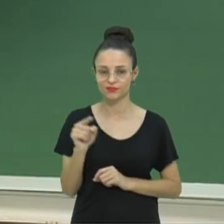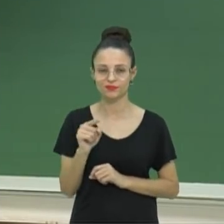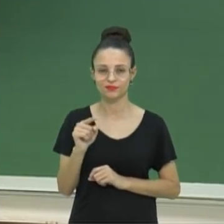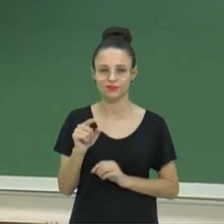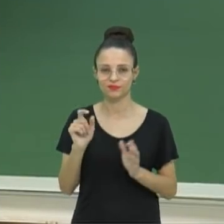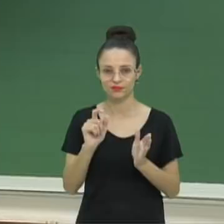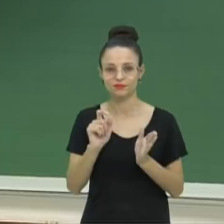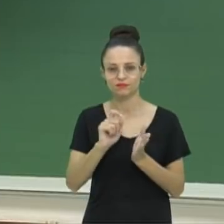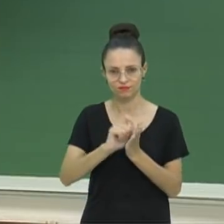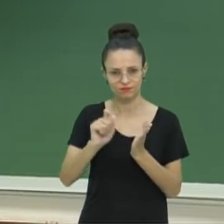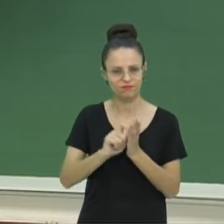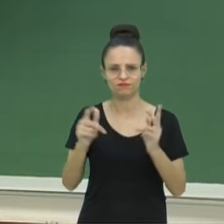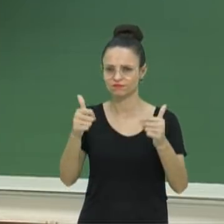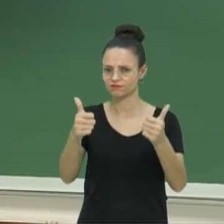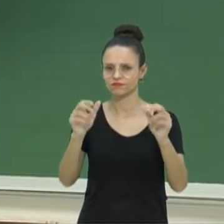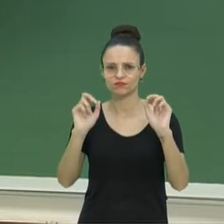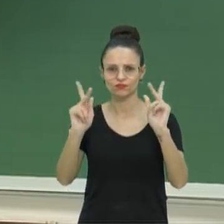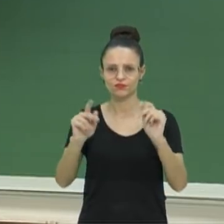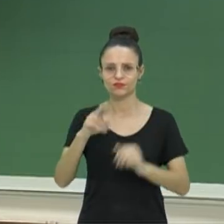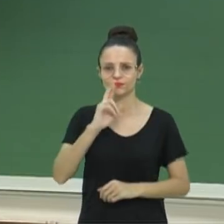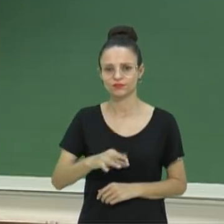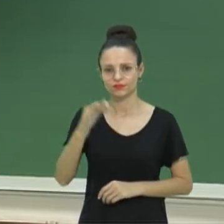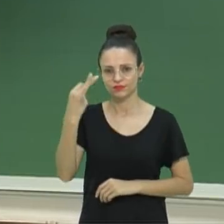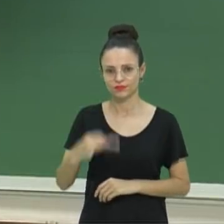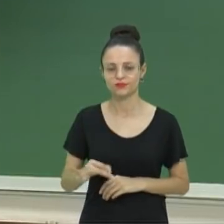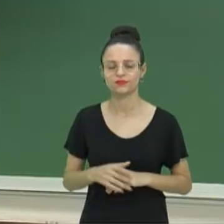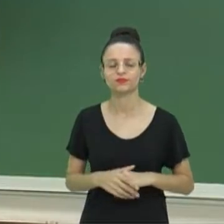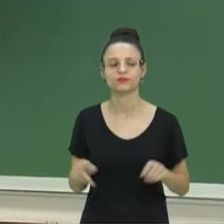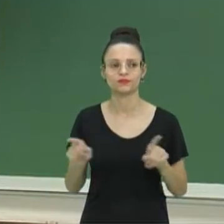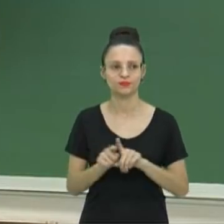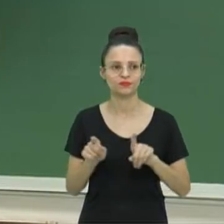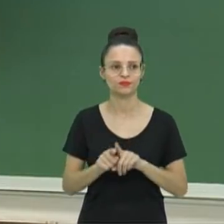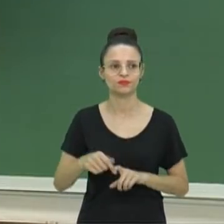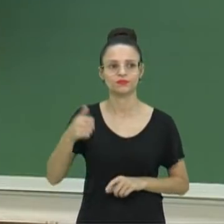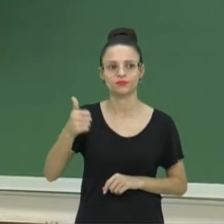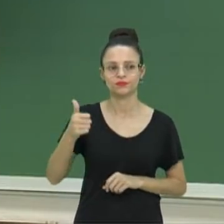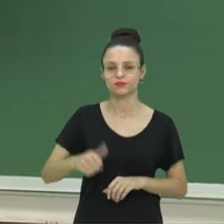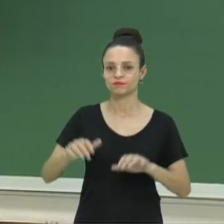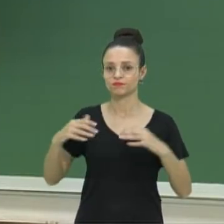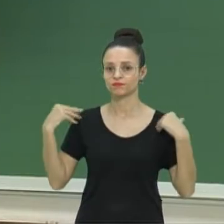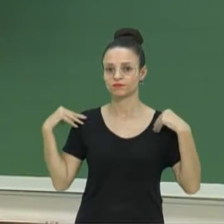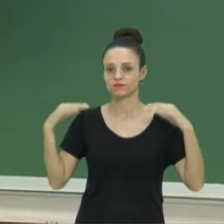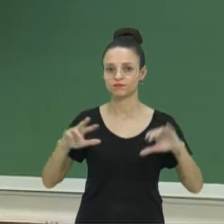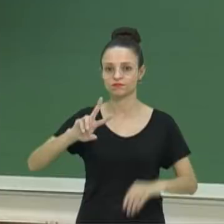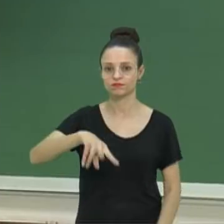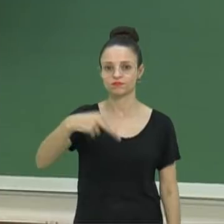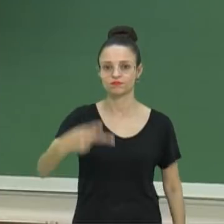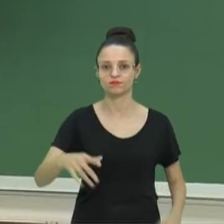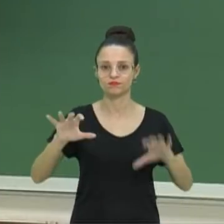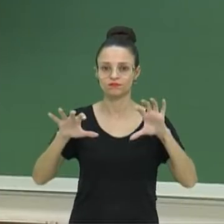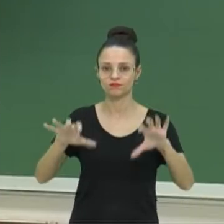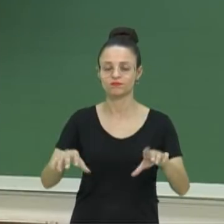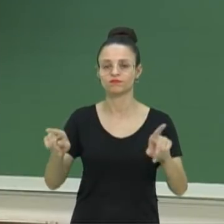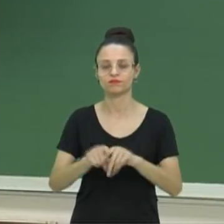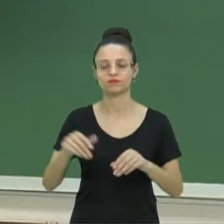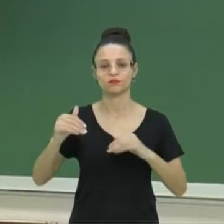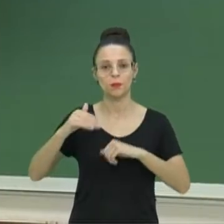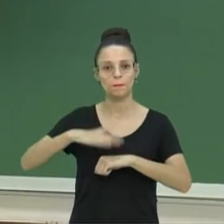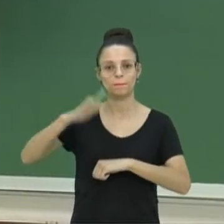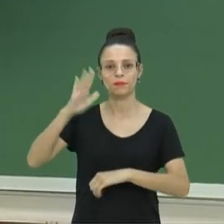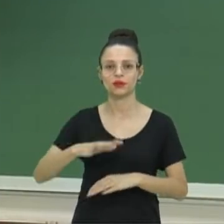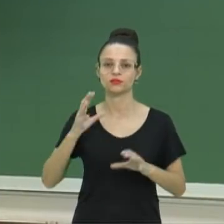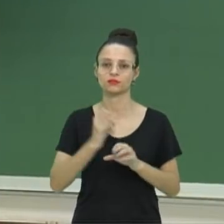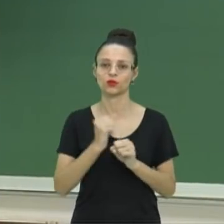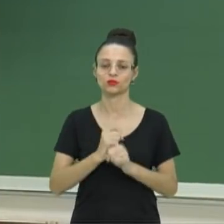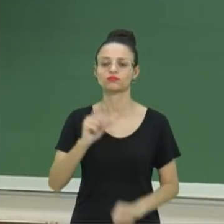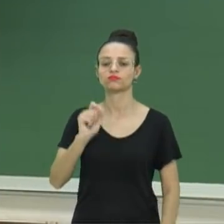as suas anotações foi a mesma, né, então essa resposta está correta também, né? Então primeiro é o encostamento e o segundo é a